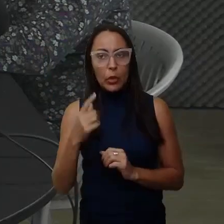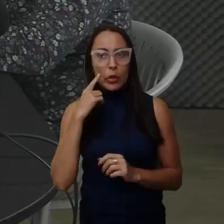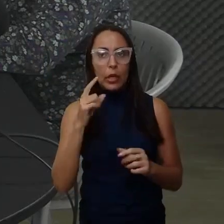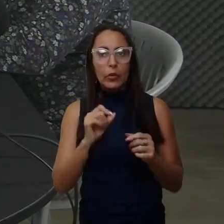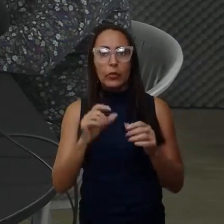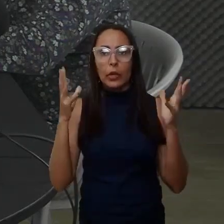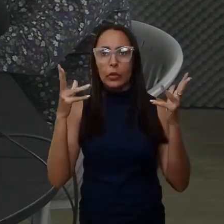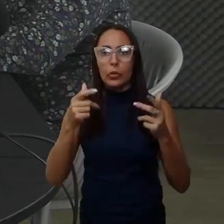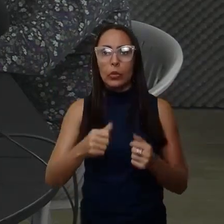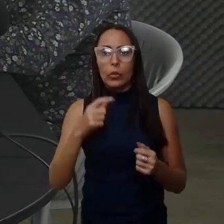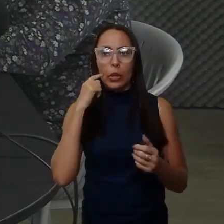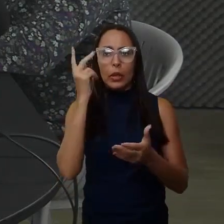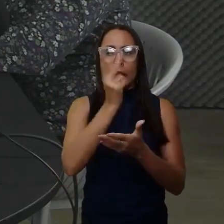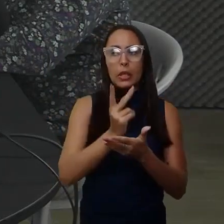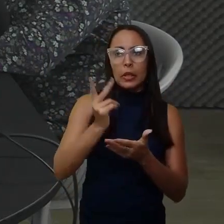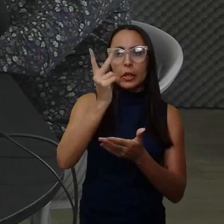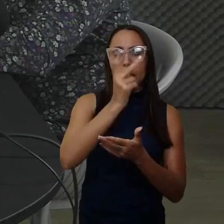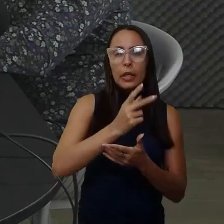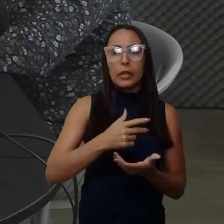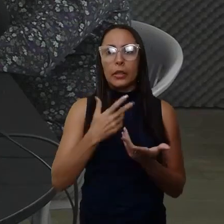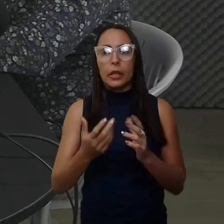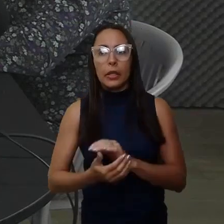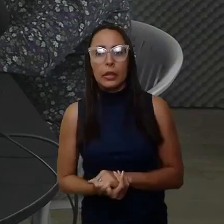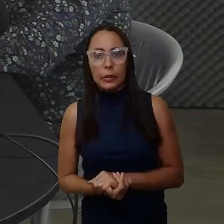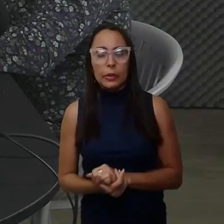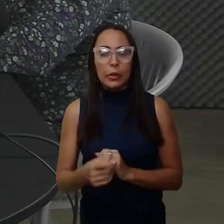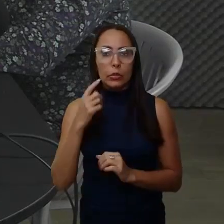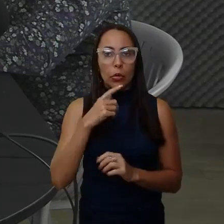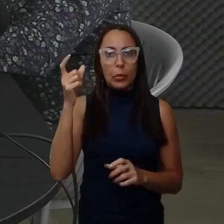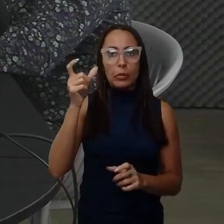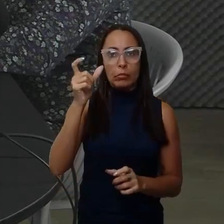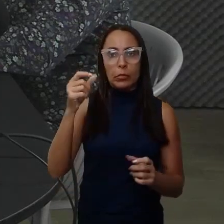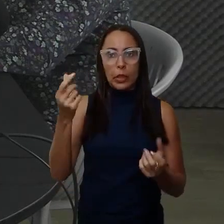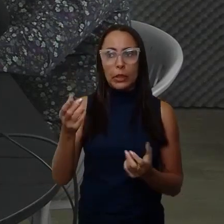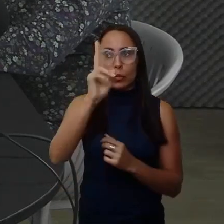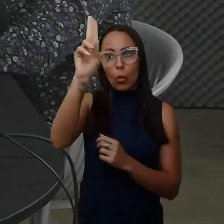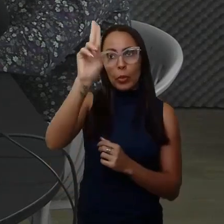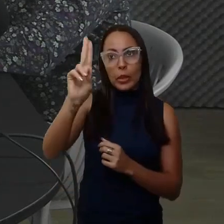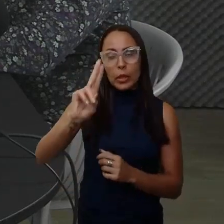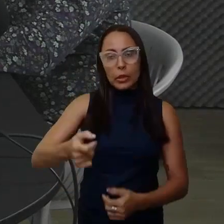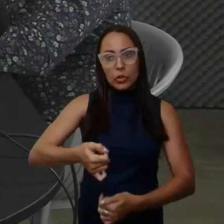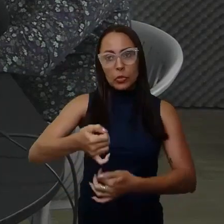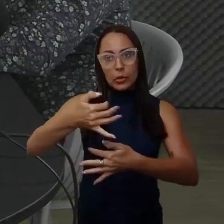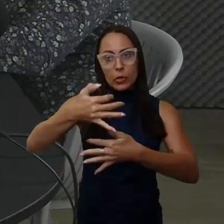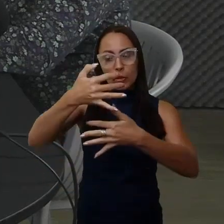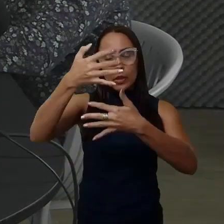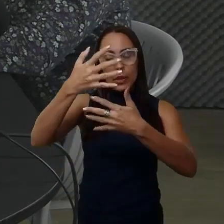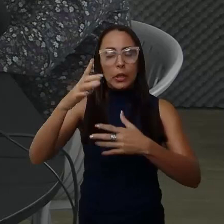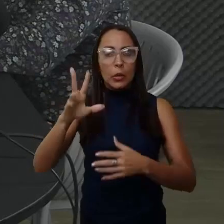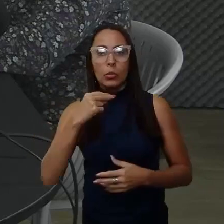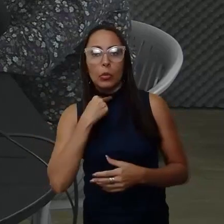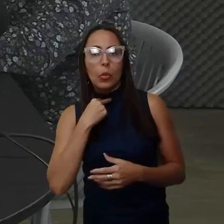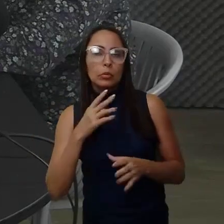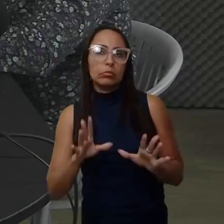Tem figurino, quantas câmeras tinham ali, que é o nome das pessoas todas. É muita gente para fazer cinema, né? Então você não pode